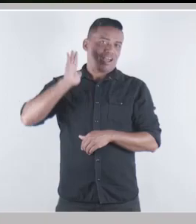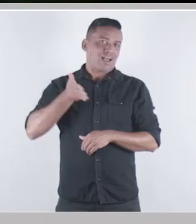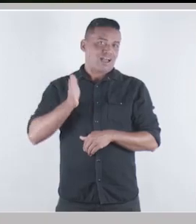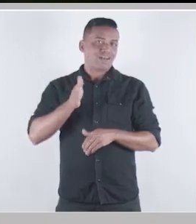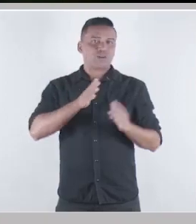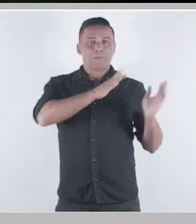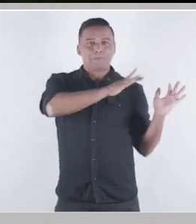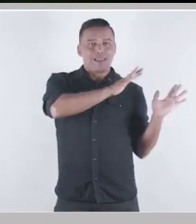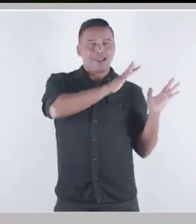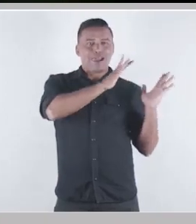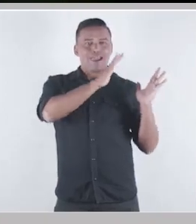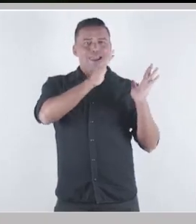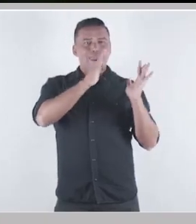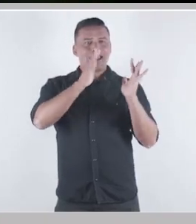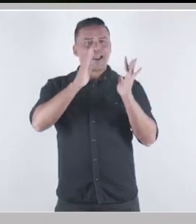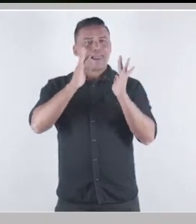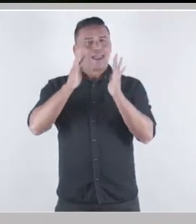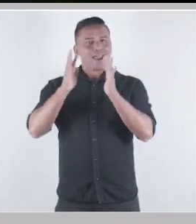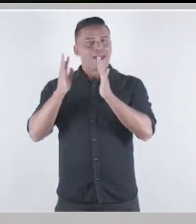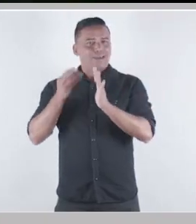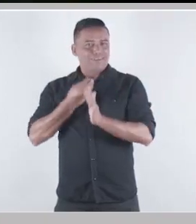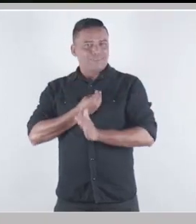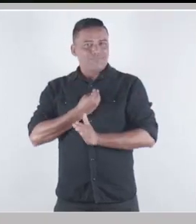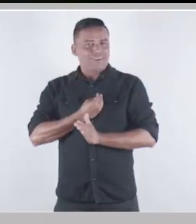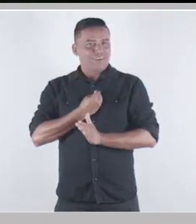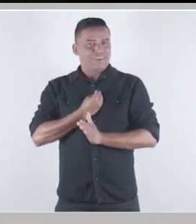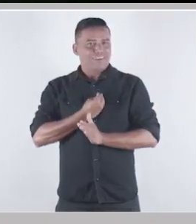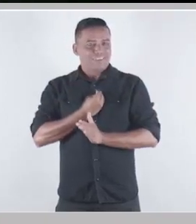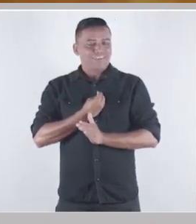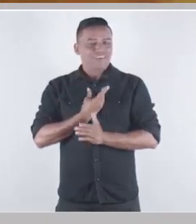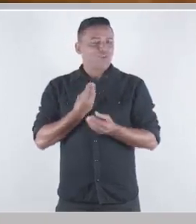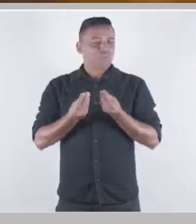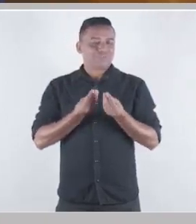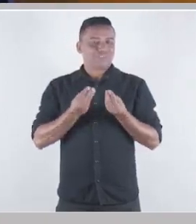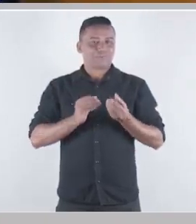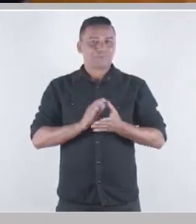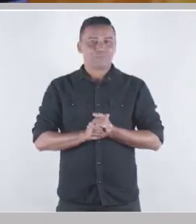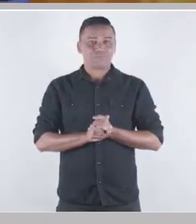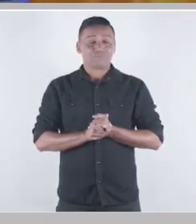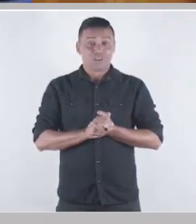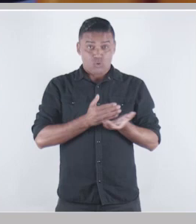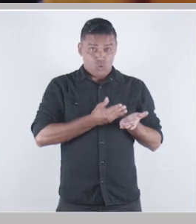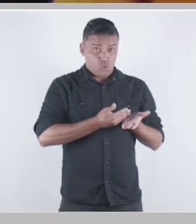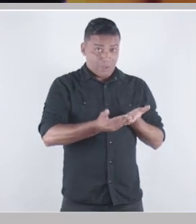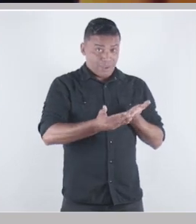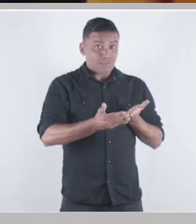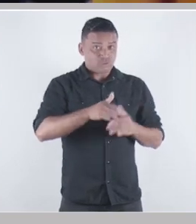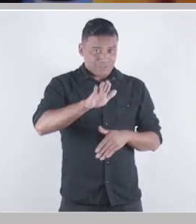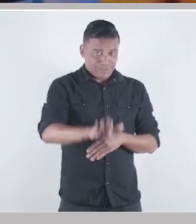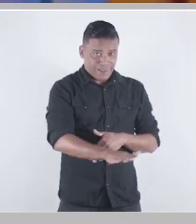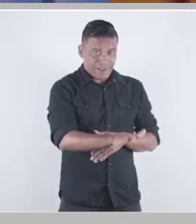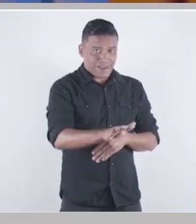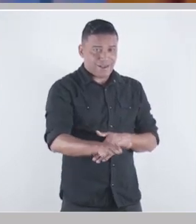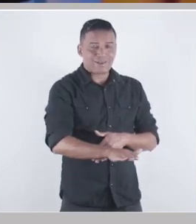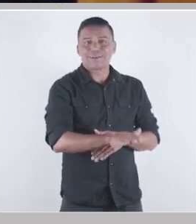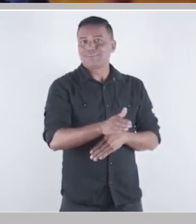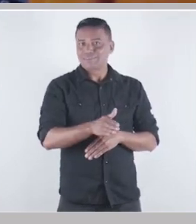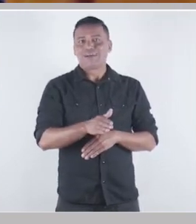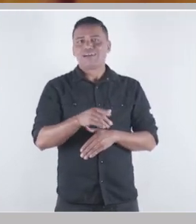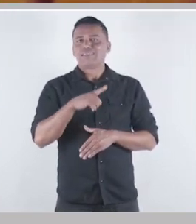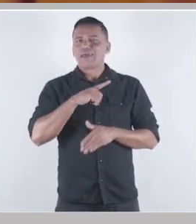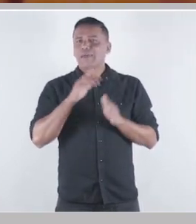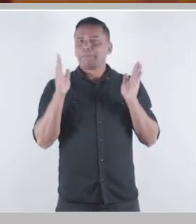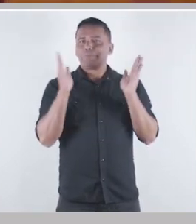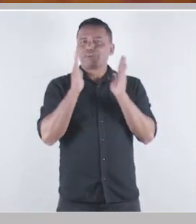assim, de de no começo, assim, ter uma pequena estante